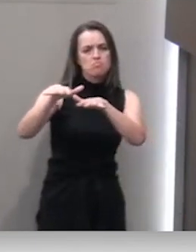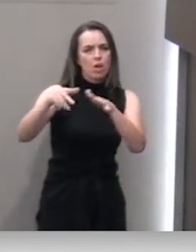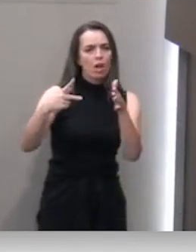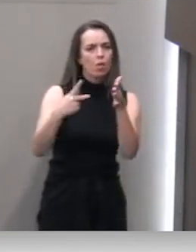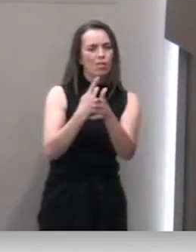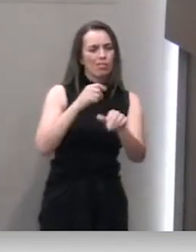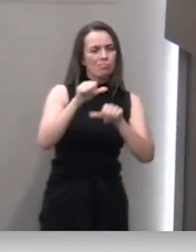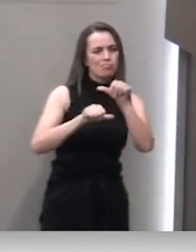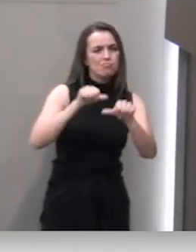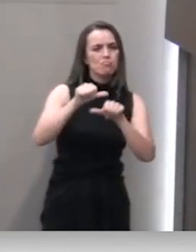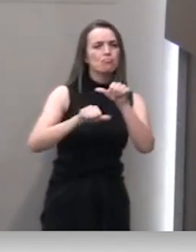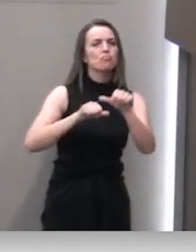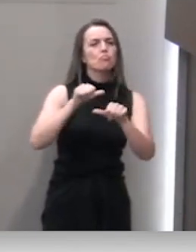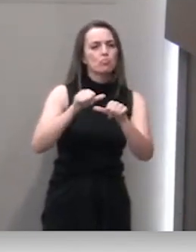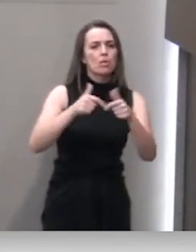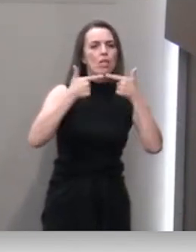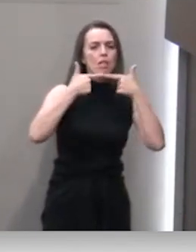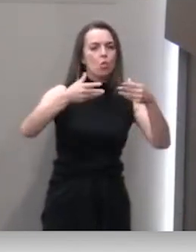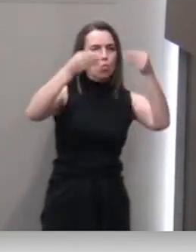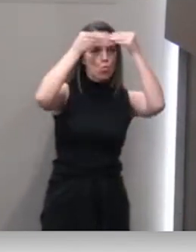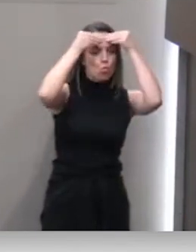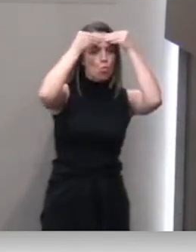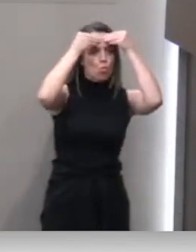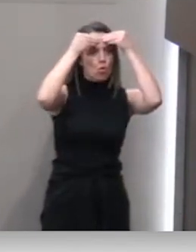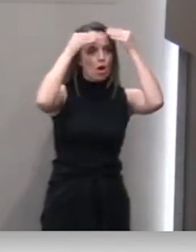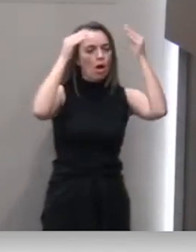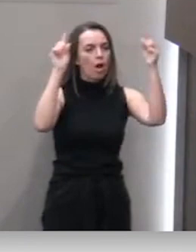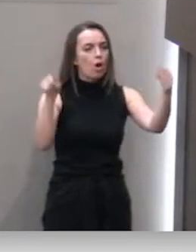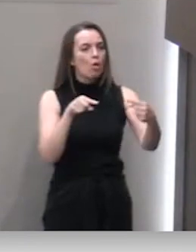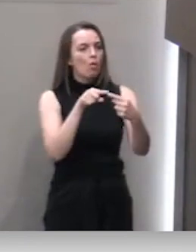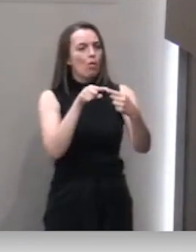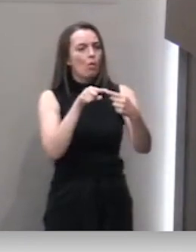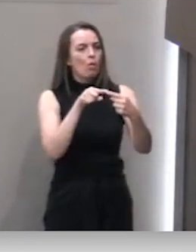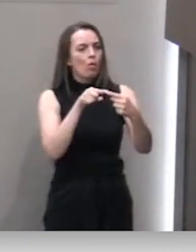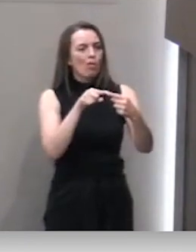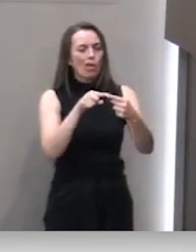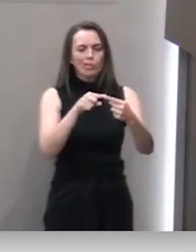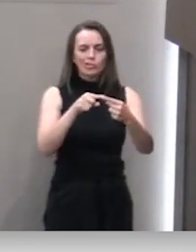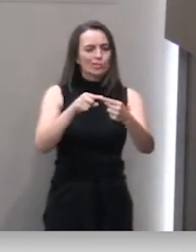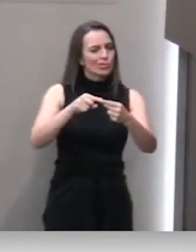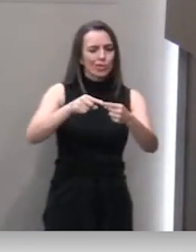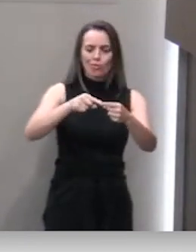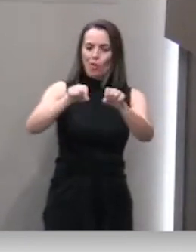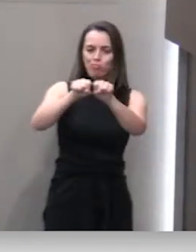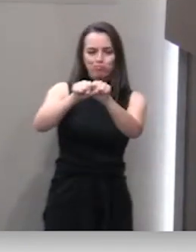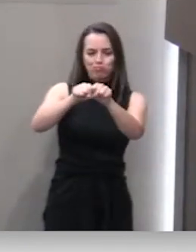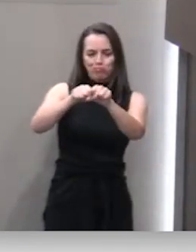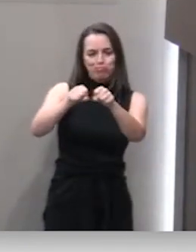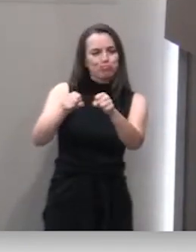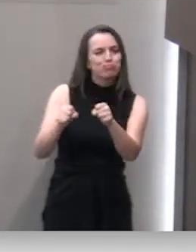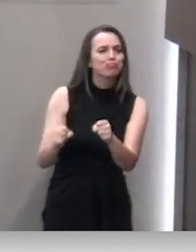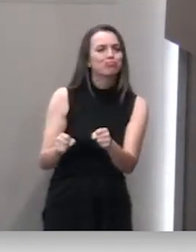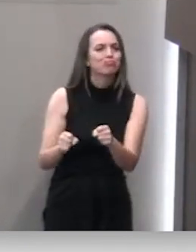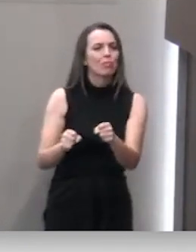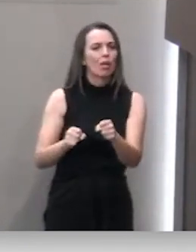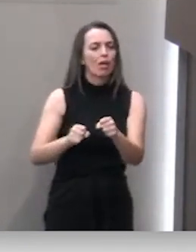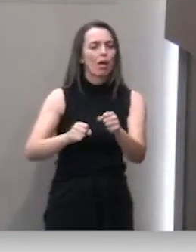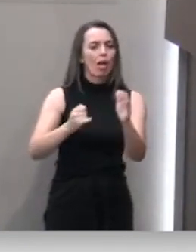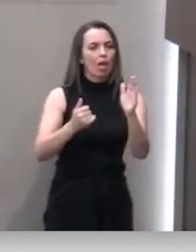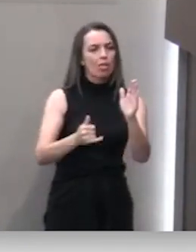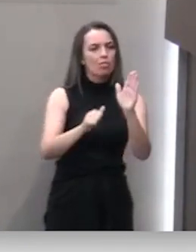essa mudança via linguagem, que visa, basicamente, desconstituir a sexualidade e a identidade